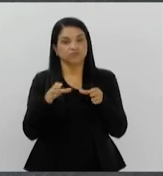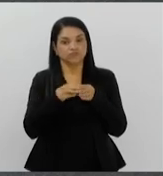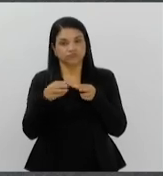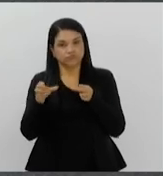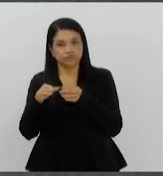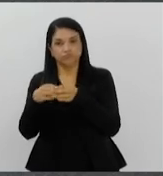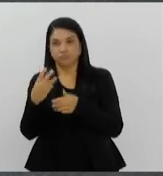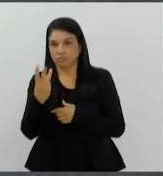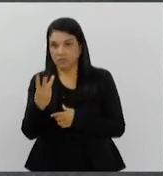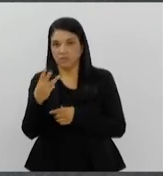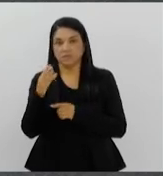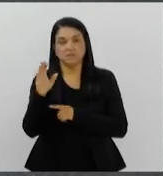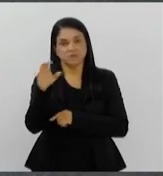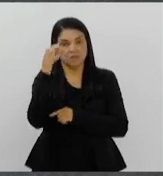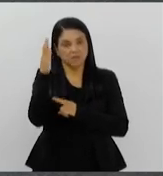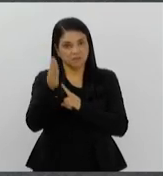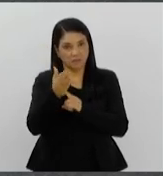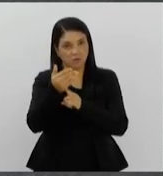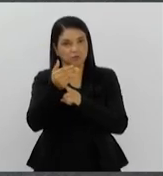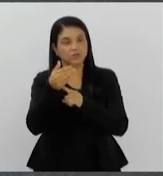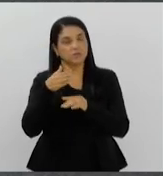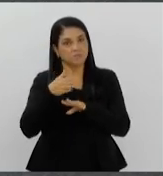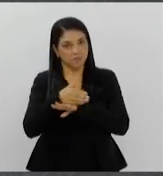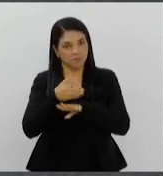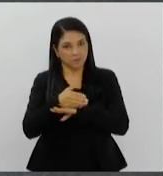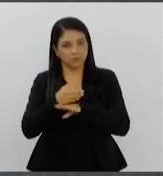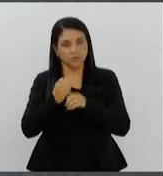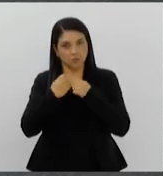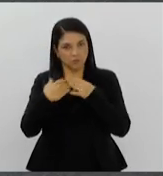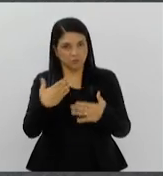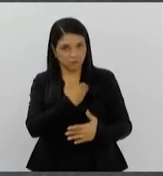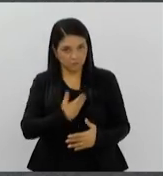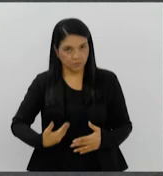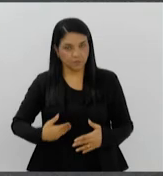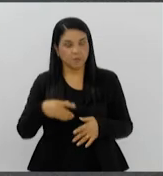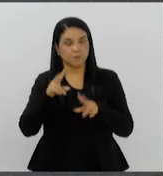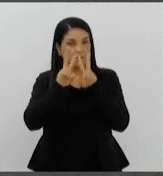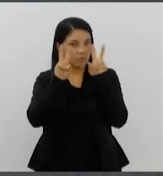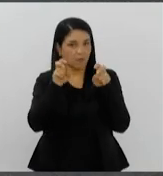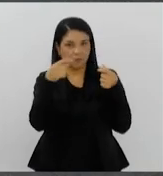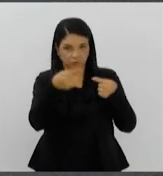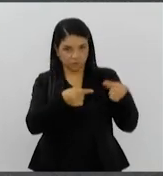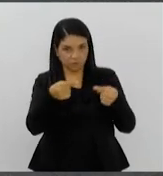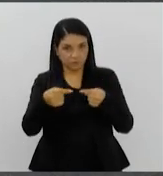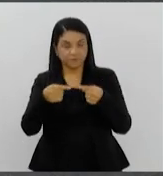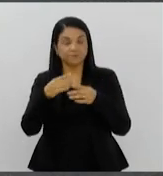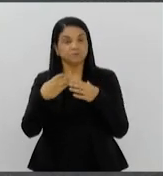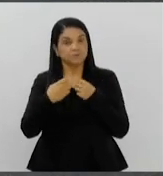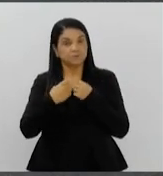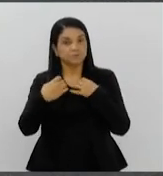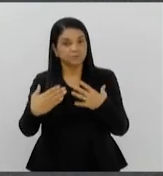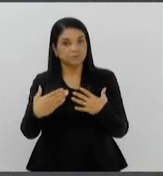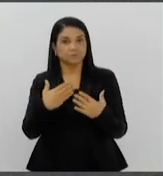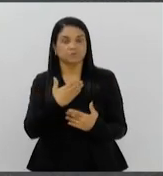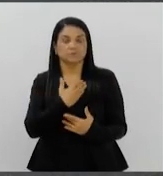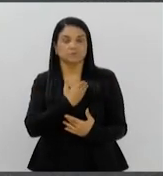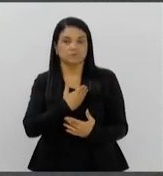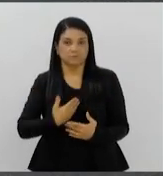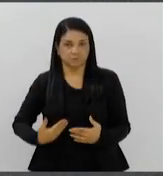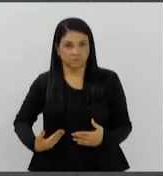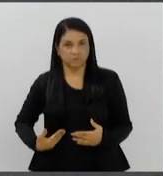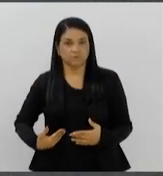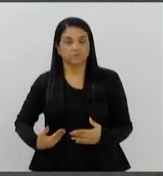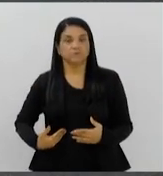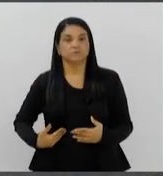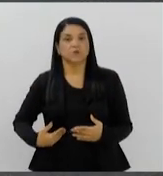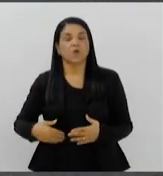Ciência e Tecnologia também esteve presente para falar sobre esse tema. E nessa audiência, né, como devemos fazer nas